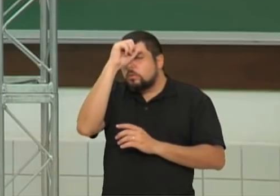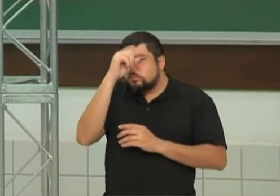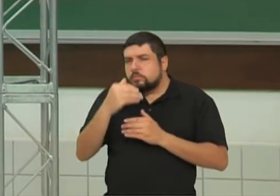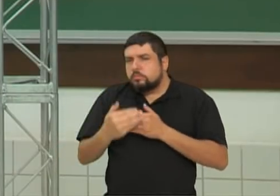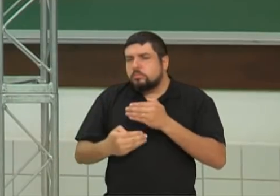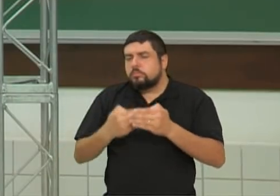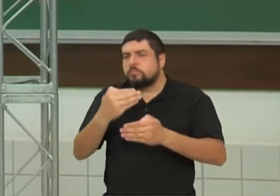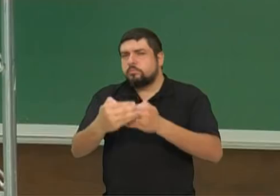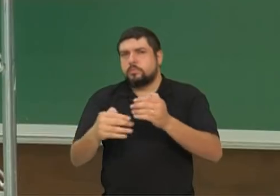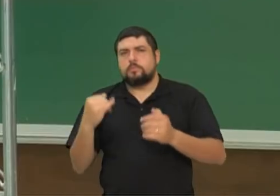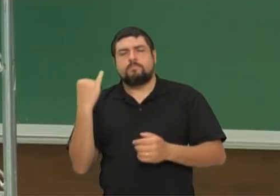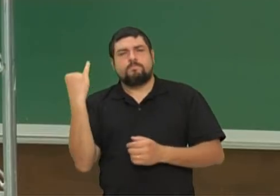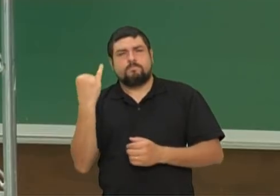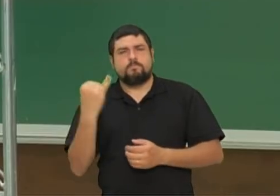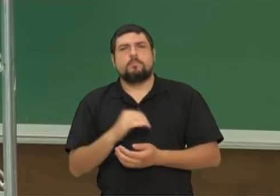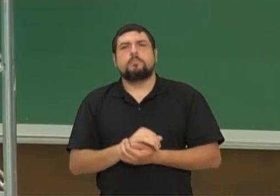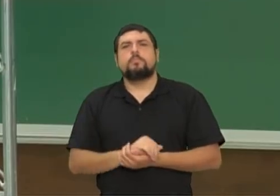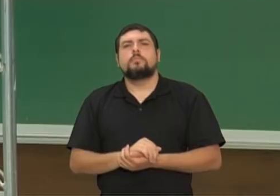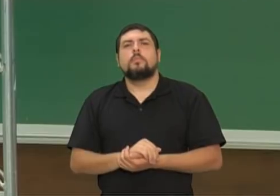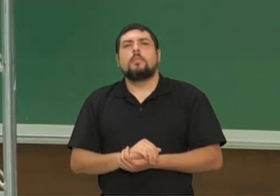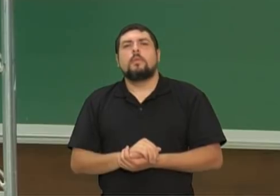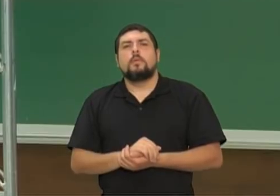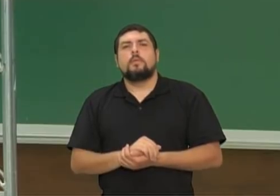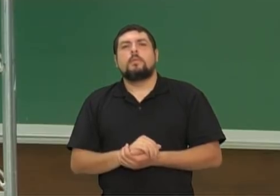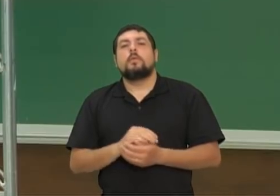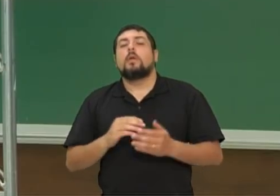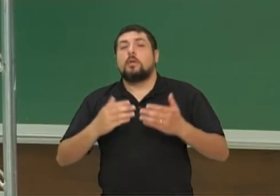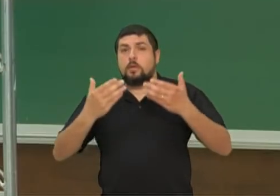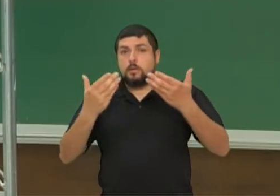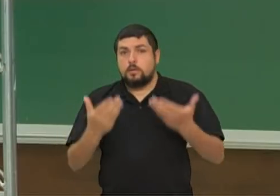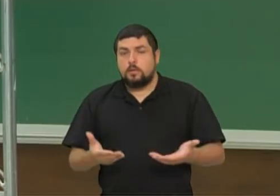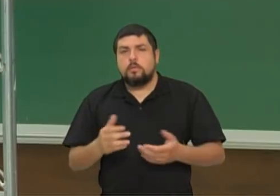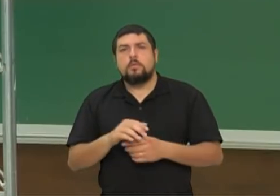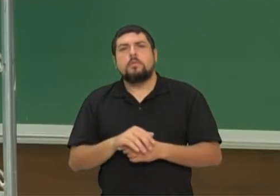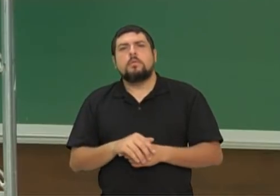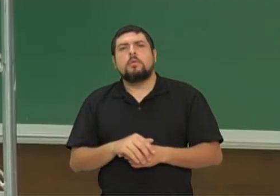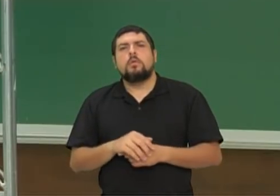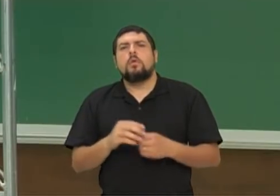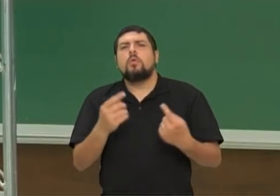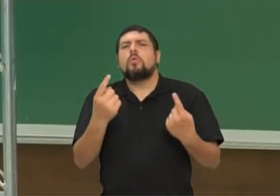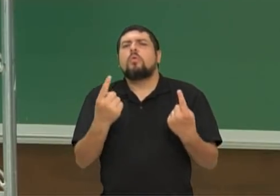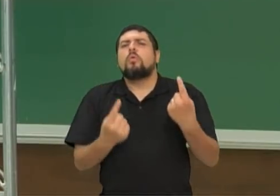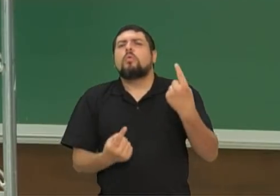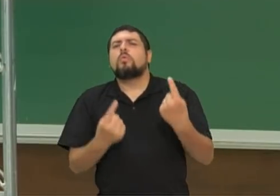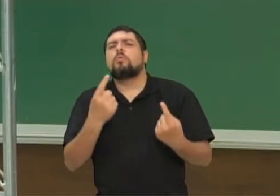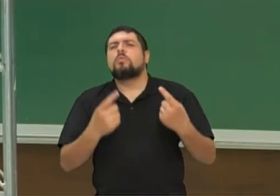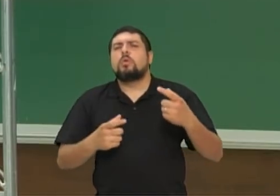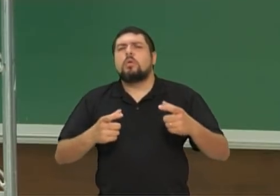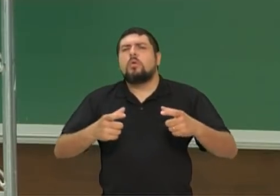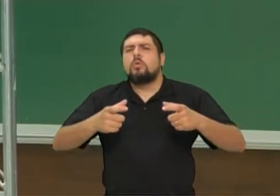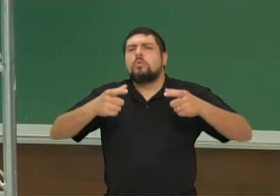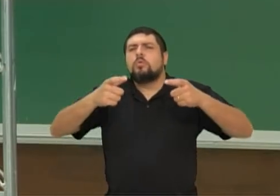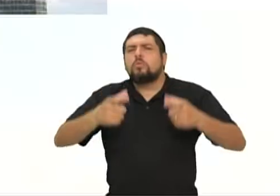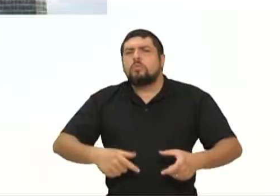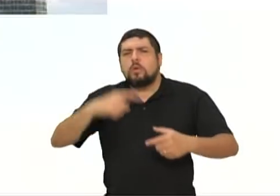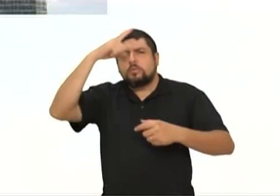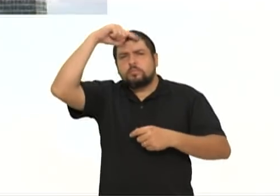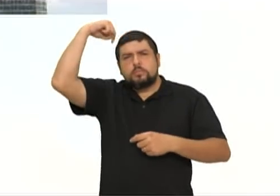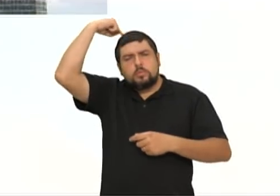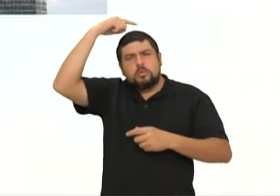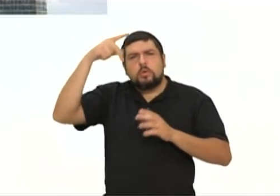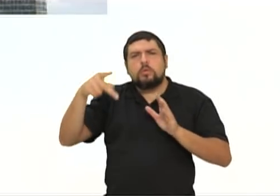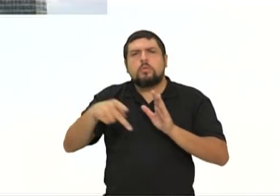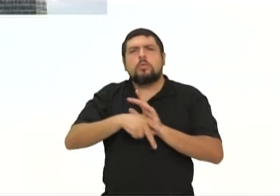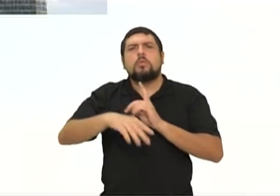Bem, então na nossa primeira atividade, assinale o lugar sagrado localizado no Paraná. Nós temos